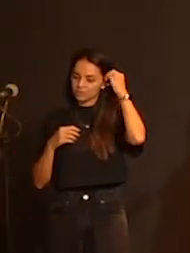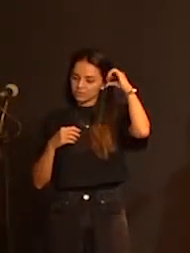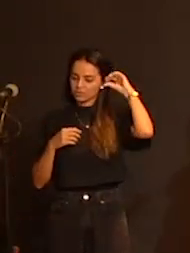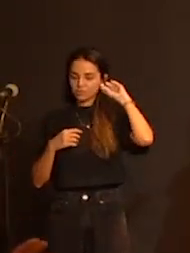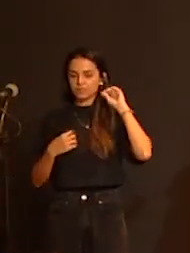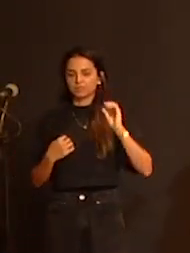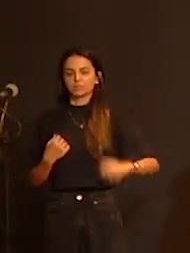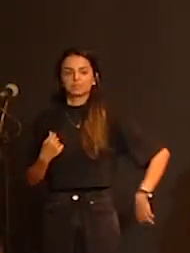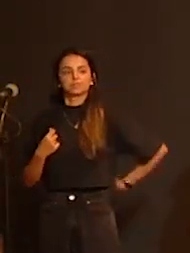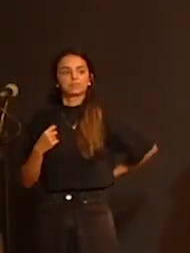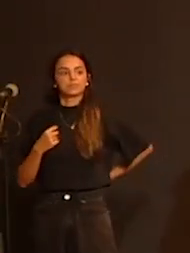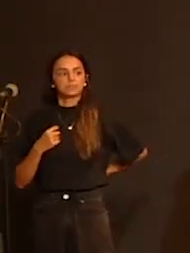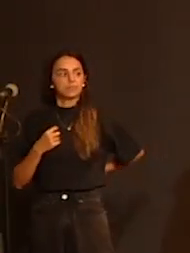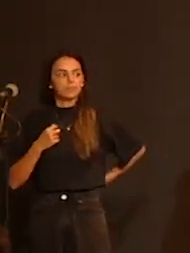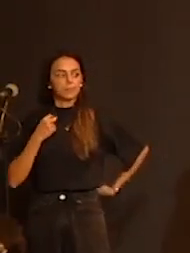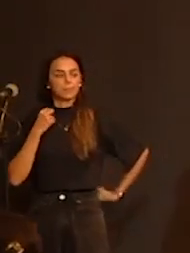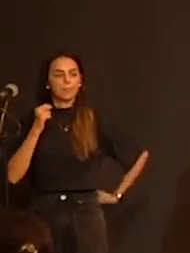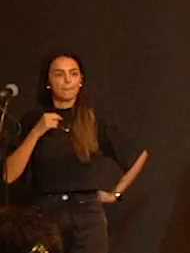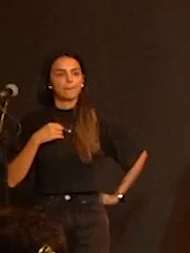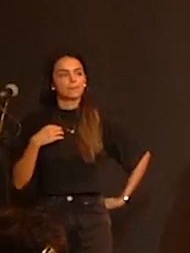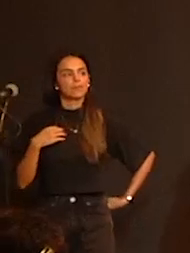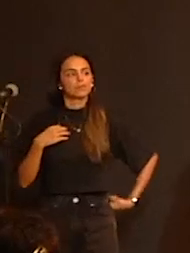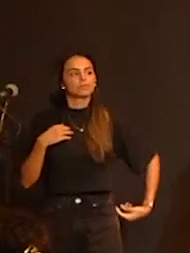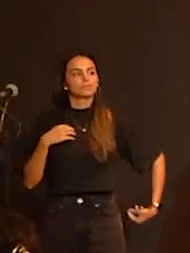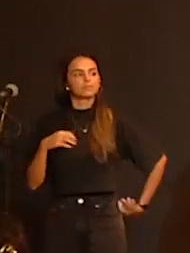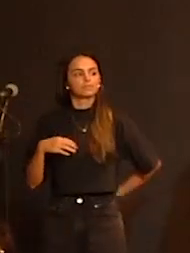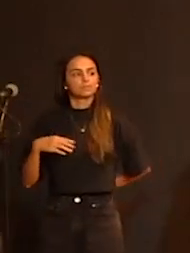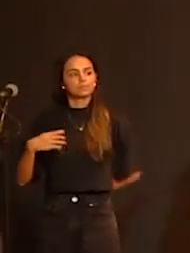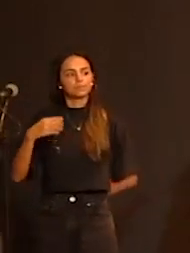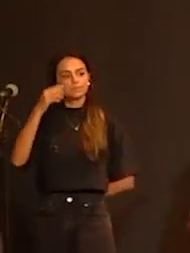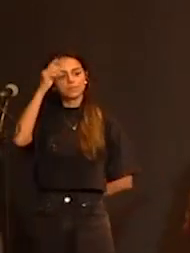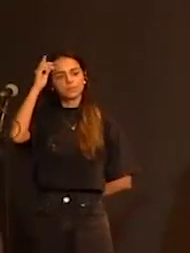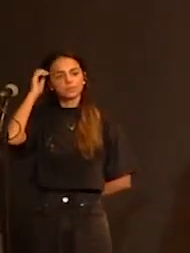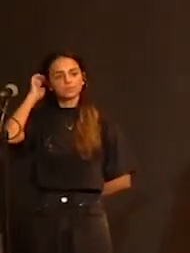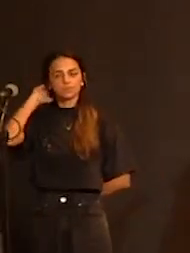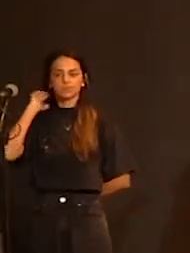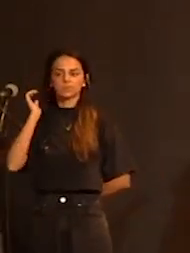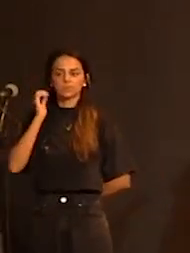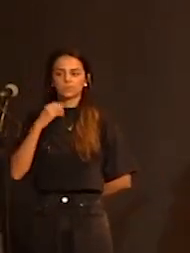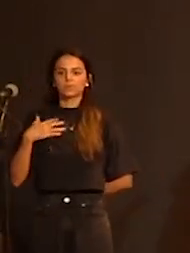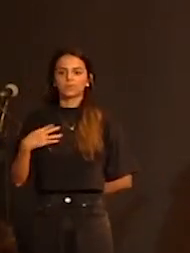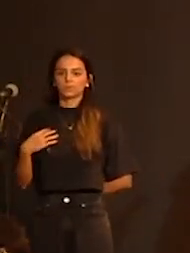cada colega de trabalho. Vê se ele está puxando o tapete, se ele está fofocando.